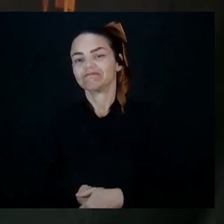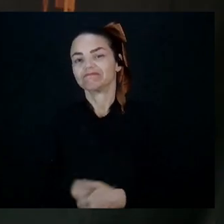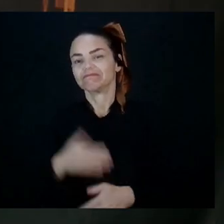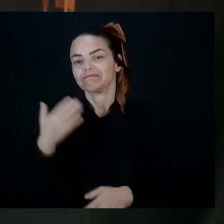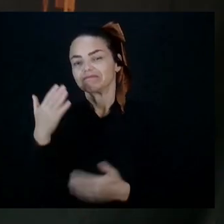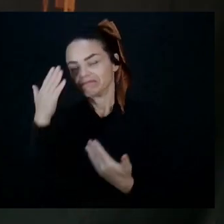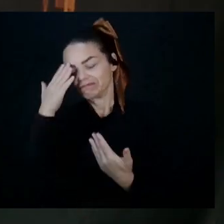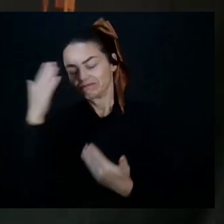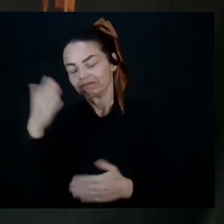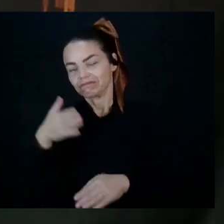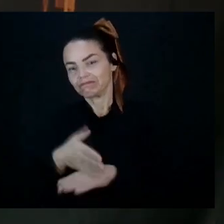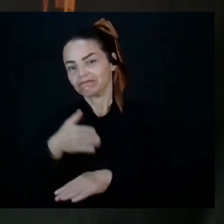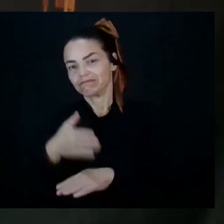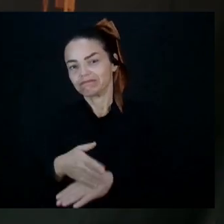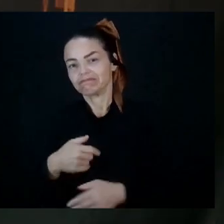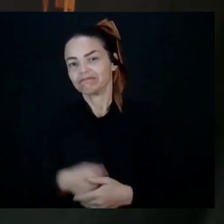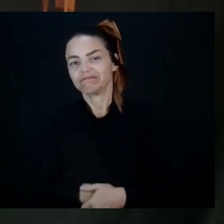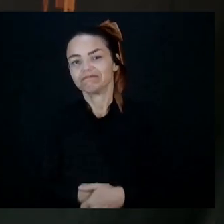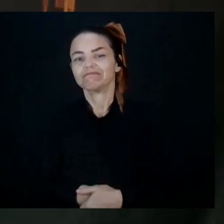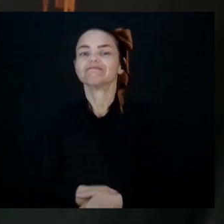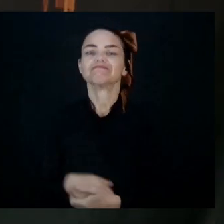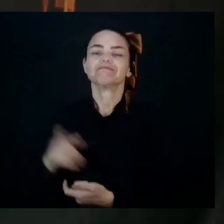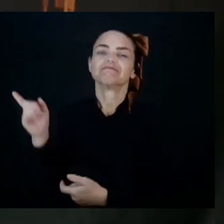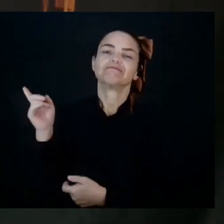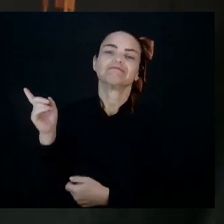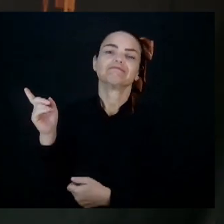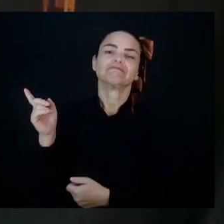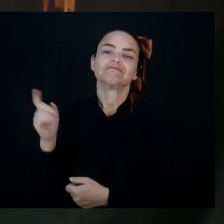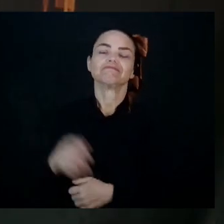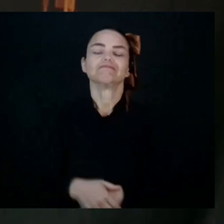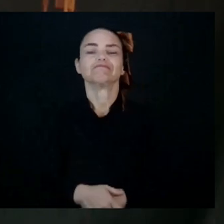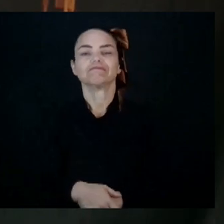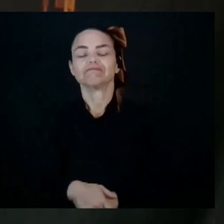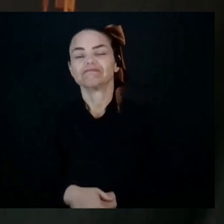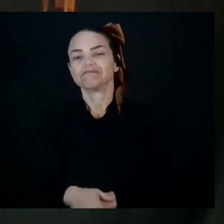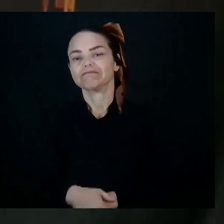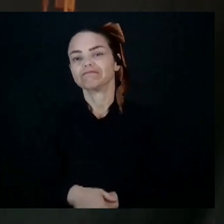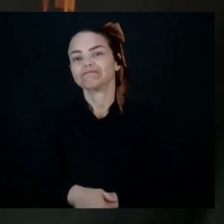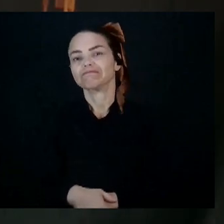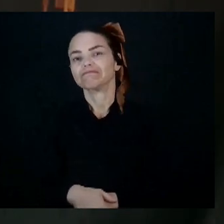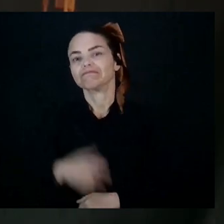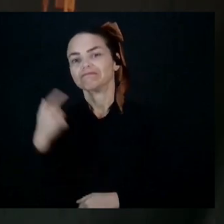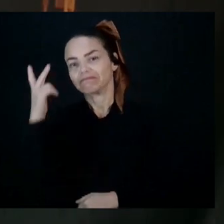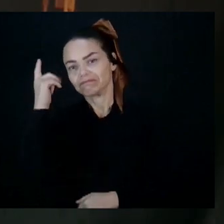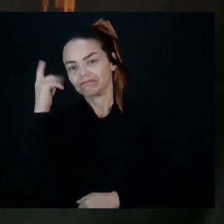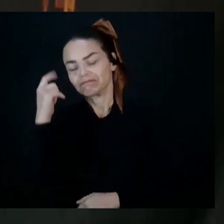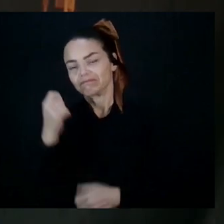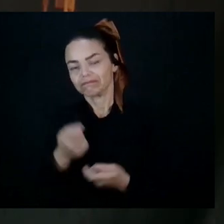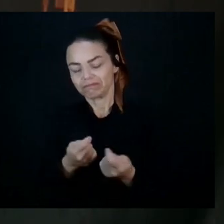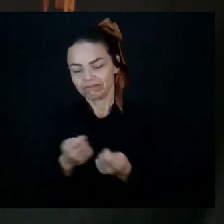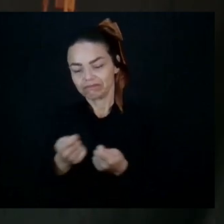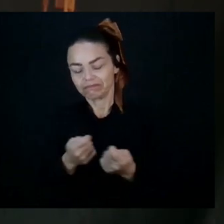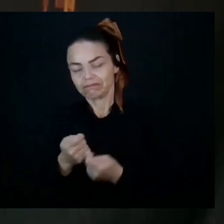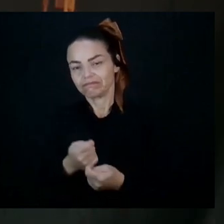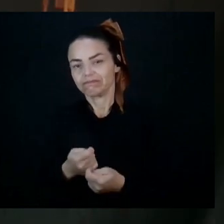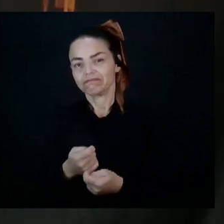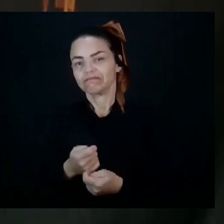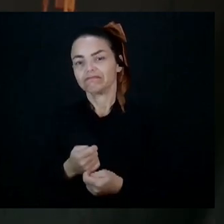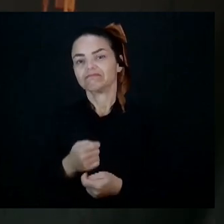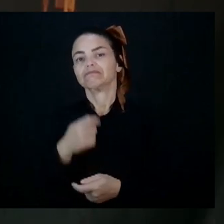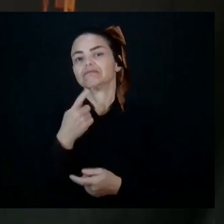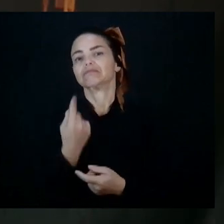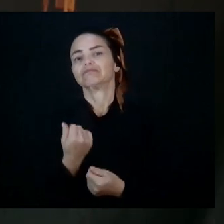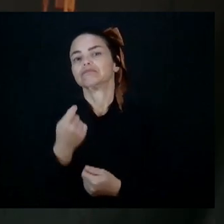dia para você, era do Parque Industrial. E ele está dizendo aqui, ó, algumas pessoas acham normal controlar todo o dinheiro do pai idoso. Quando o